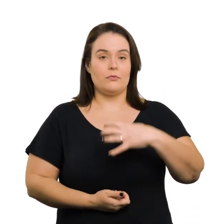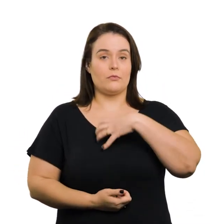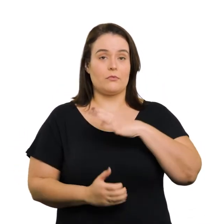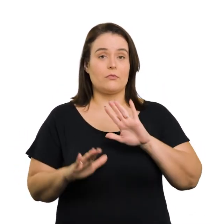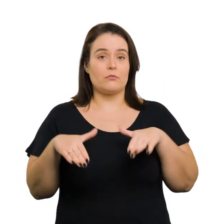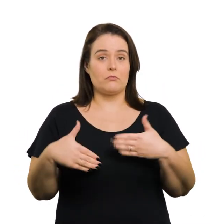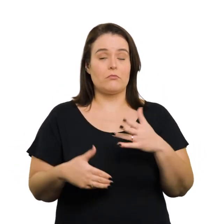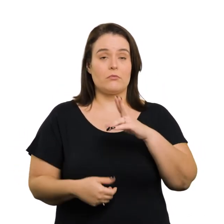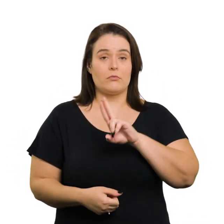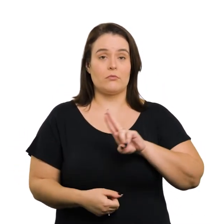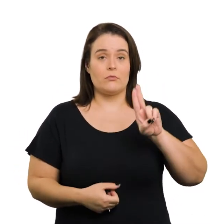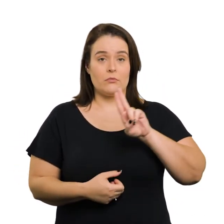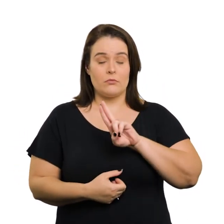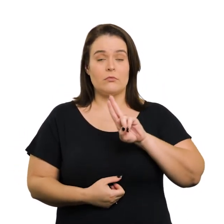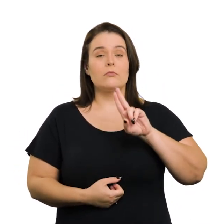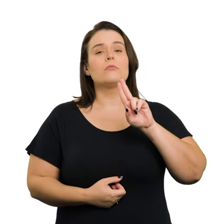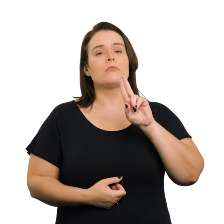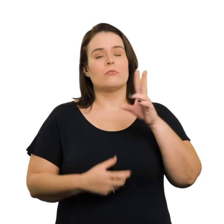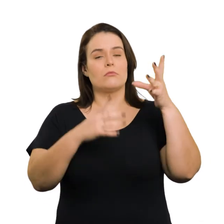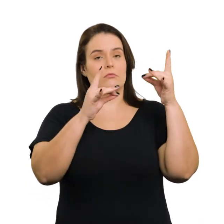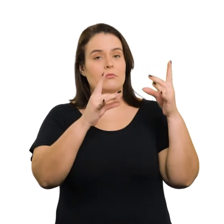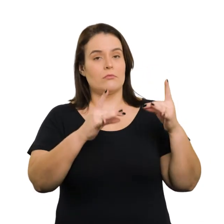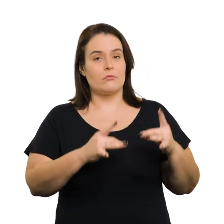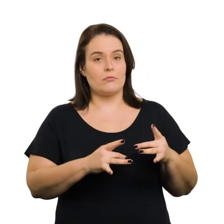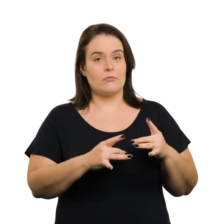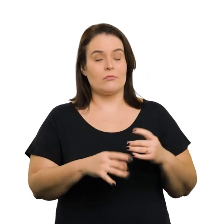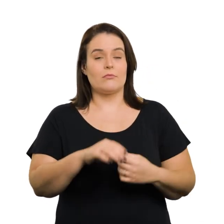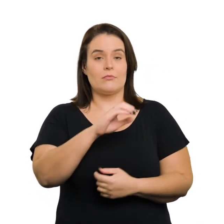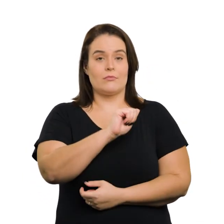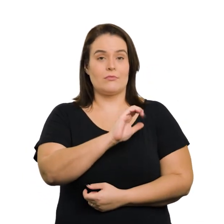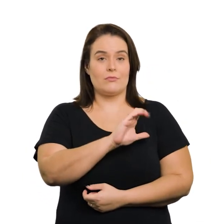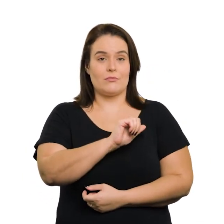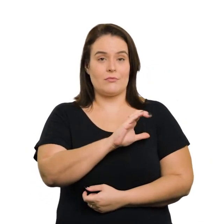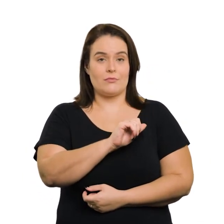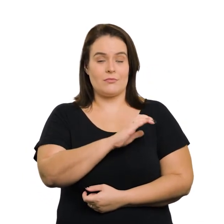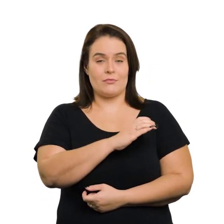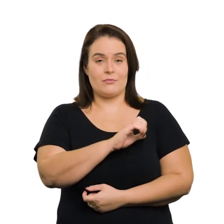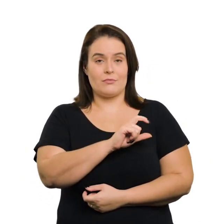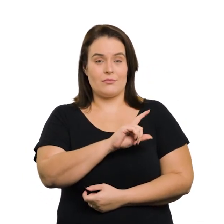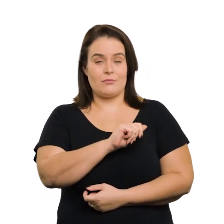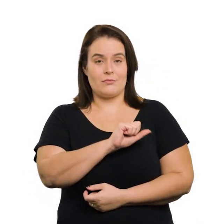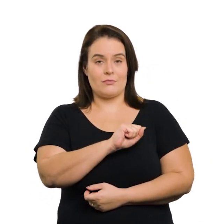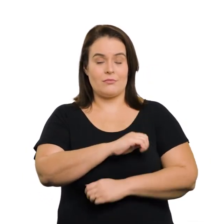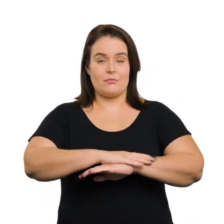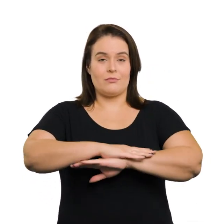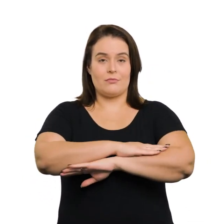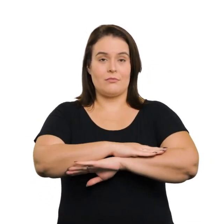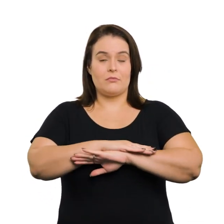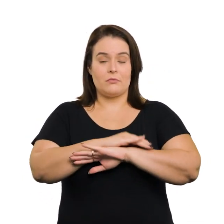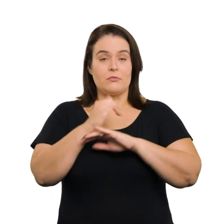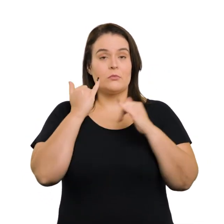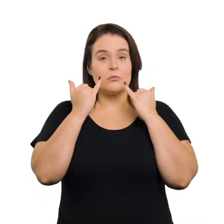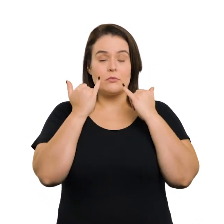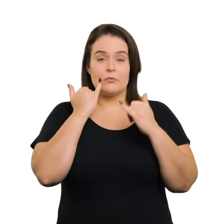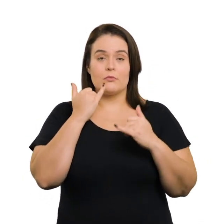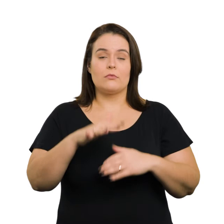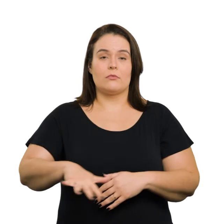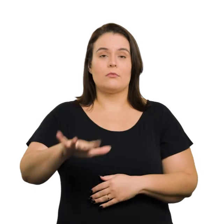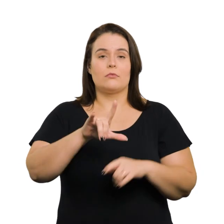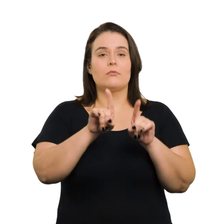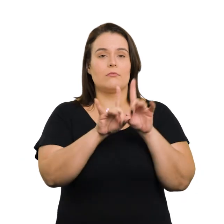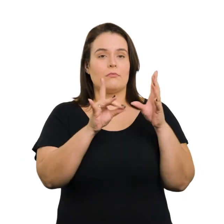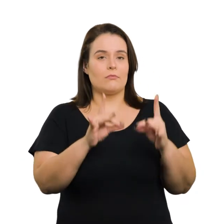suas características e aplicabilidade estão descritas no item Calçadas, sinalização de piso e